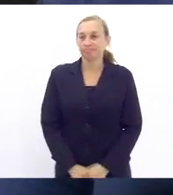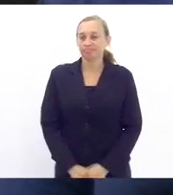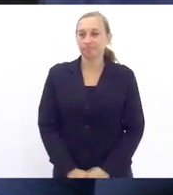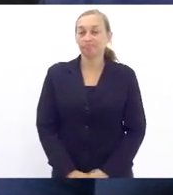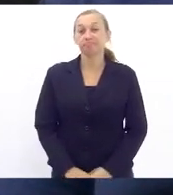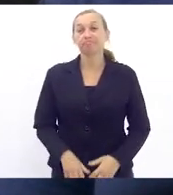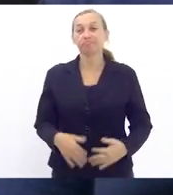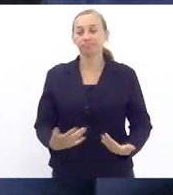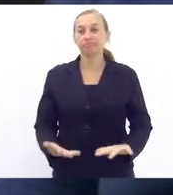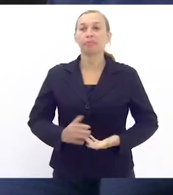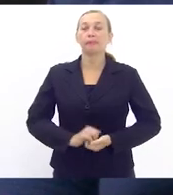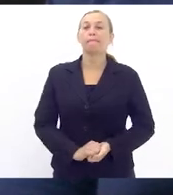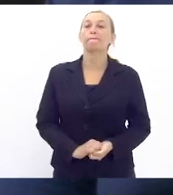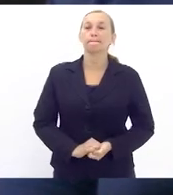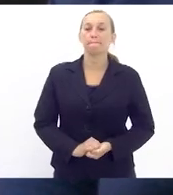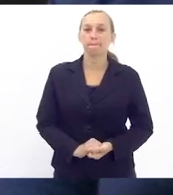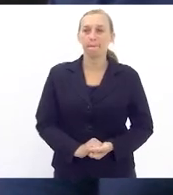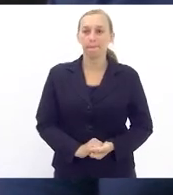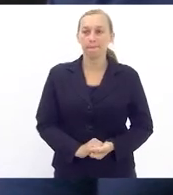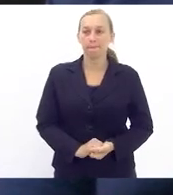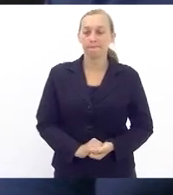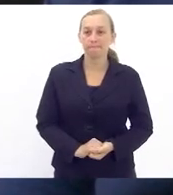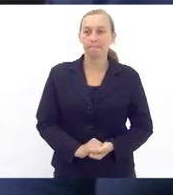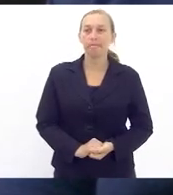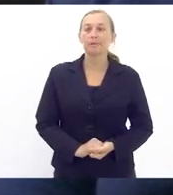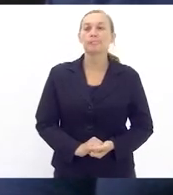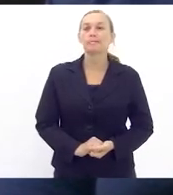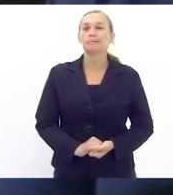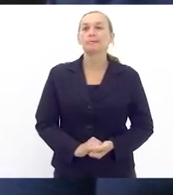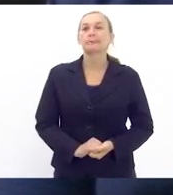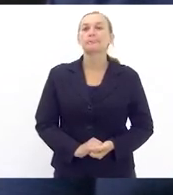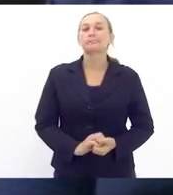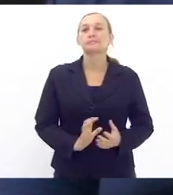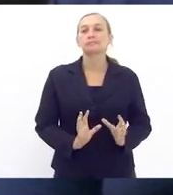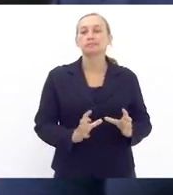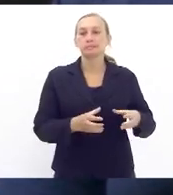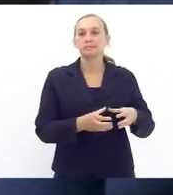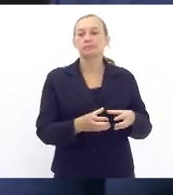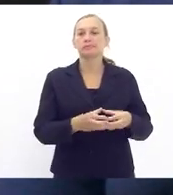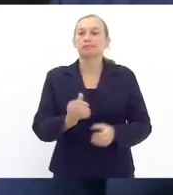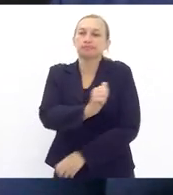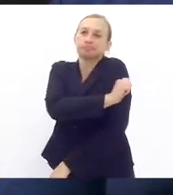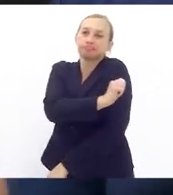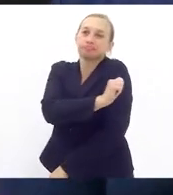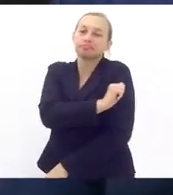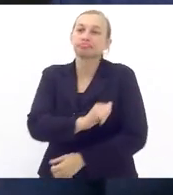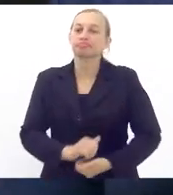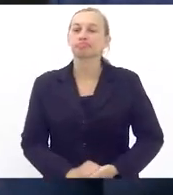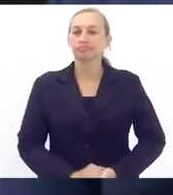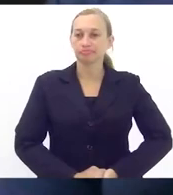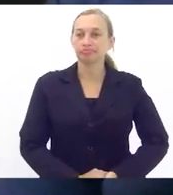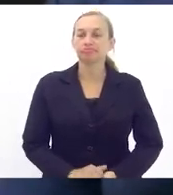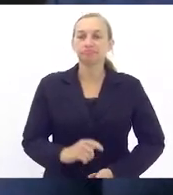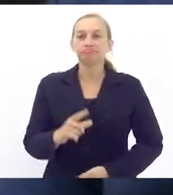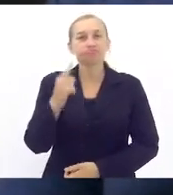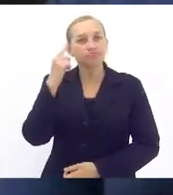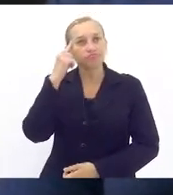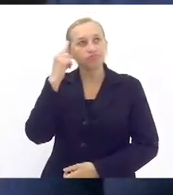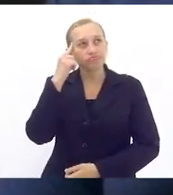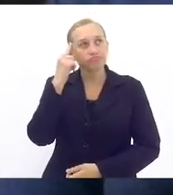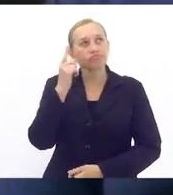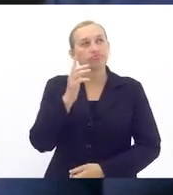enfim sobre a reivindicações também da comunidade estudantil a gente tem pensado